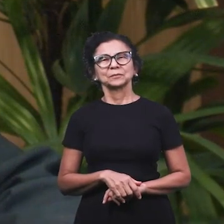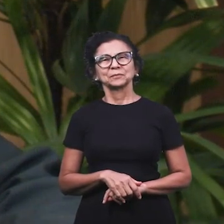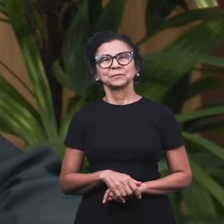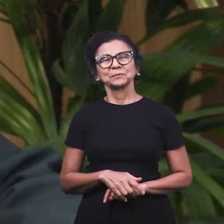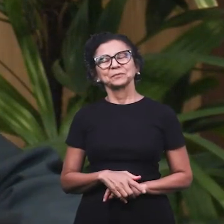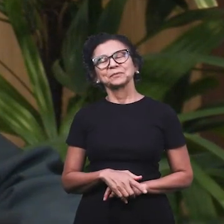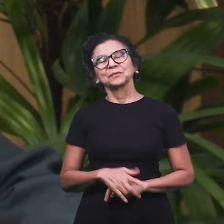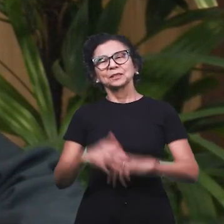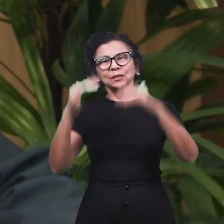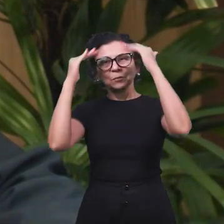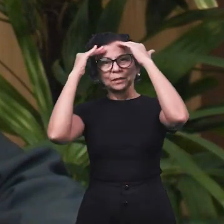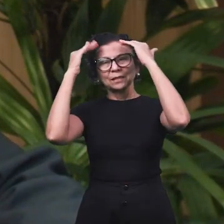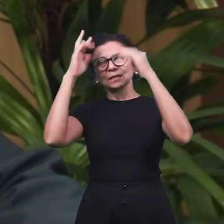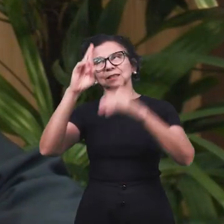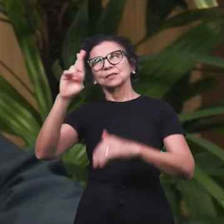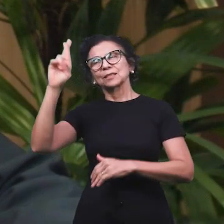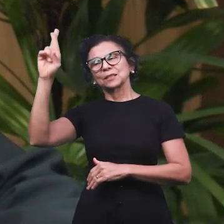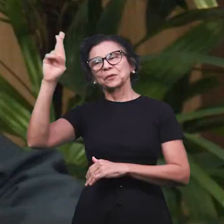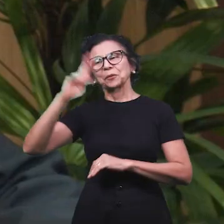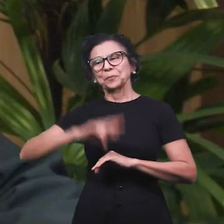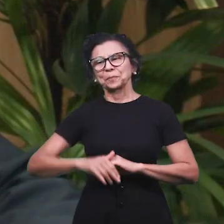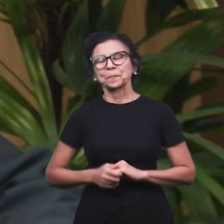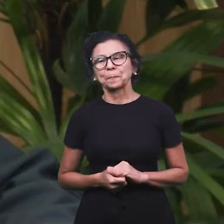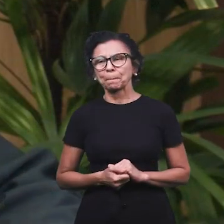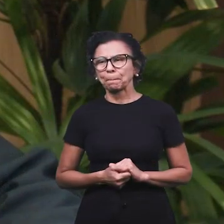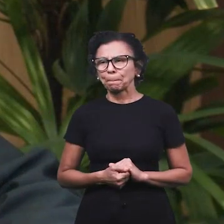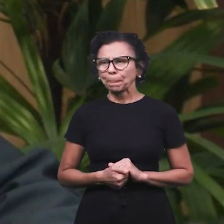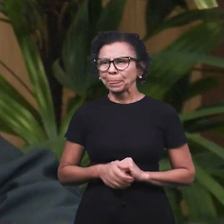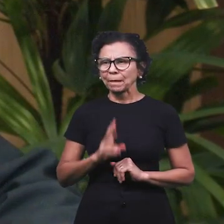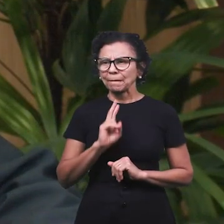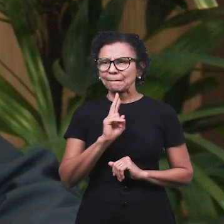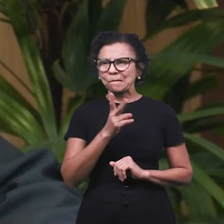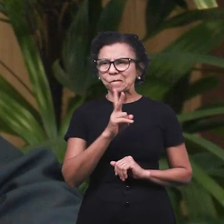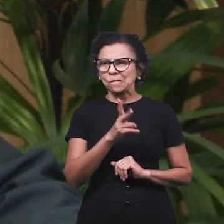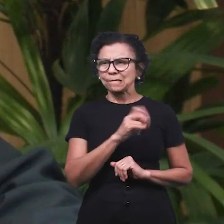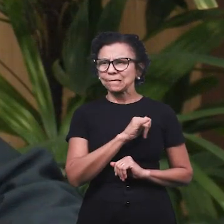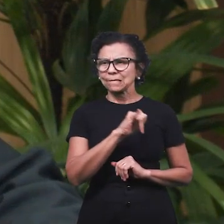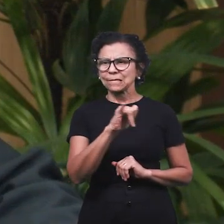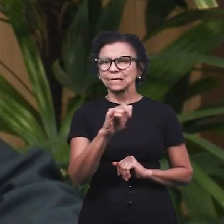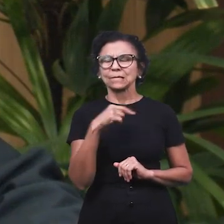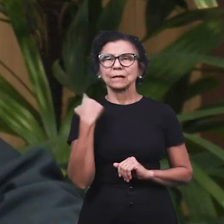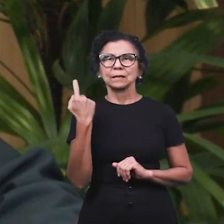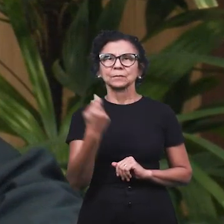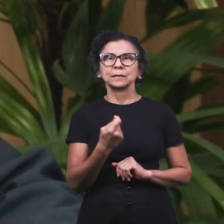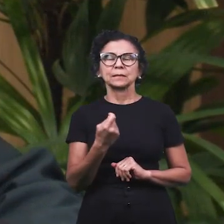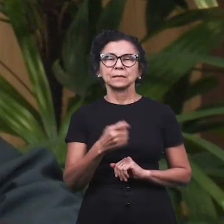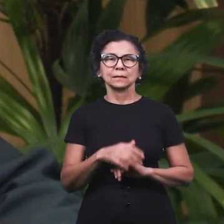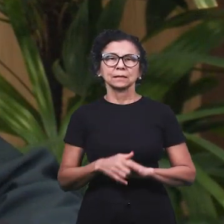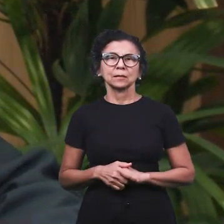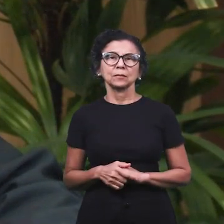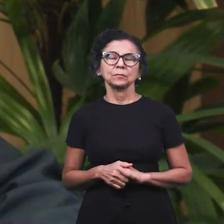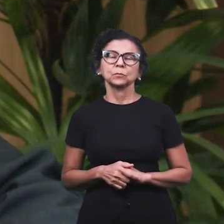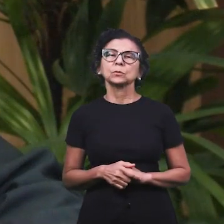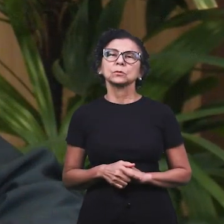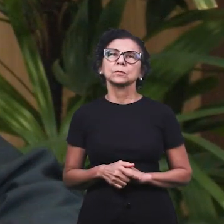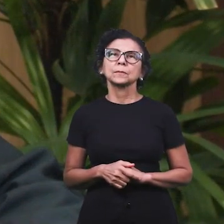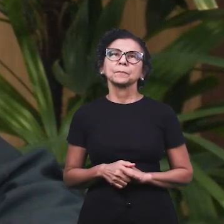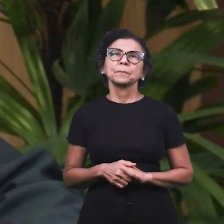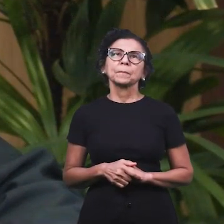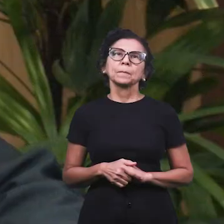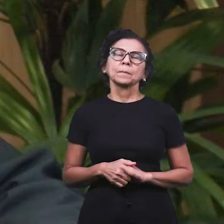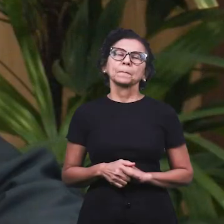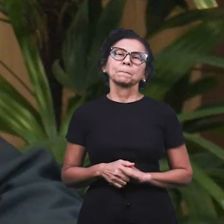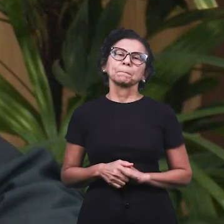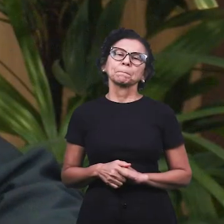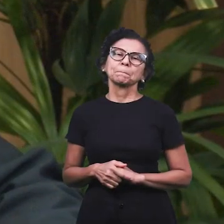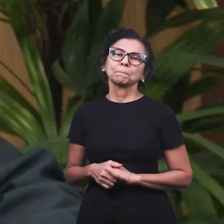vida e para o seu lar. E eu sempre comento, né? Nós precisamos entrar dentro da nossa casa e